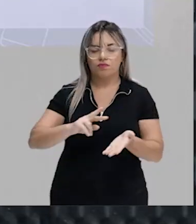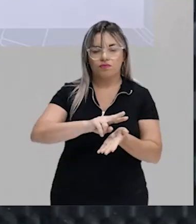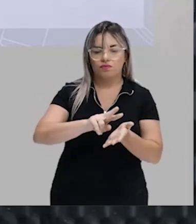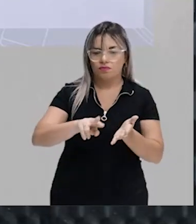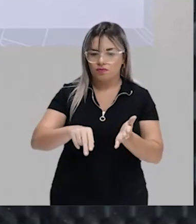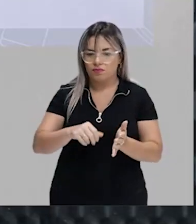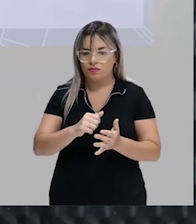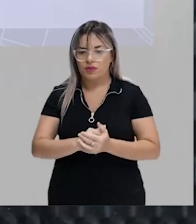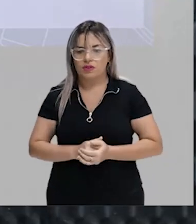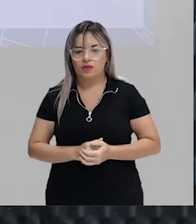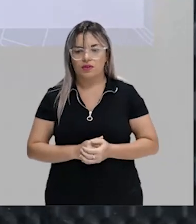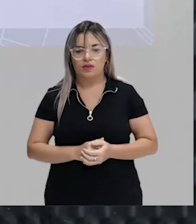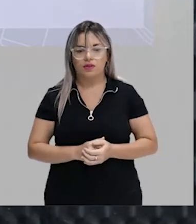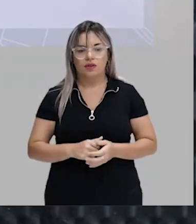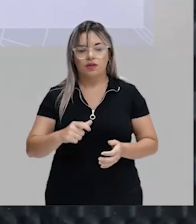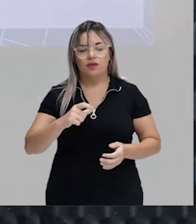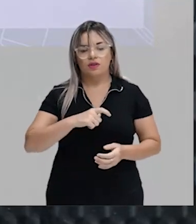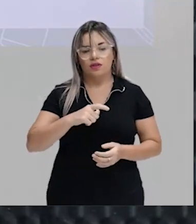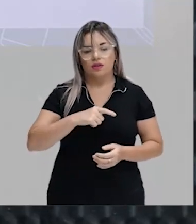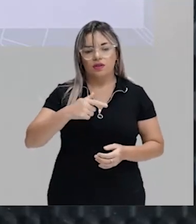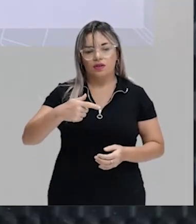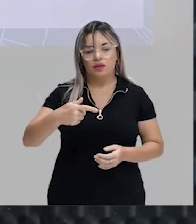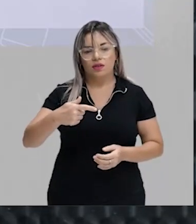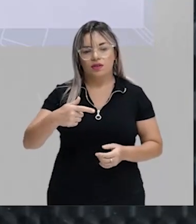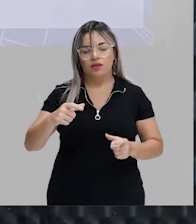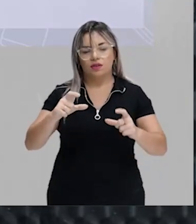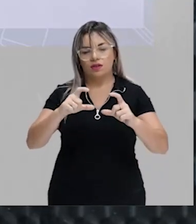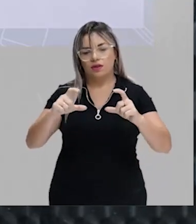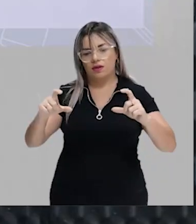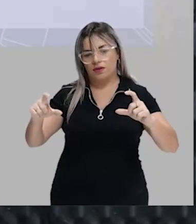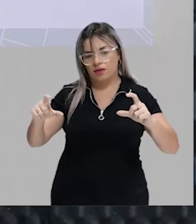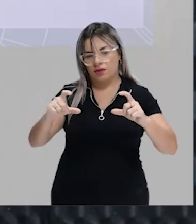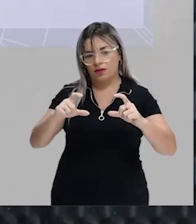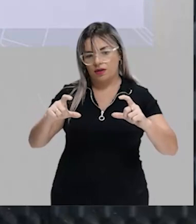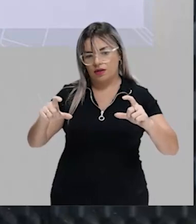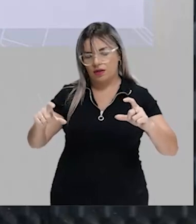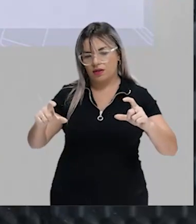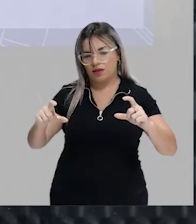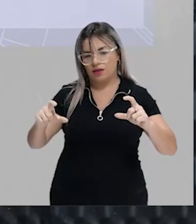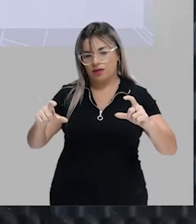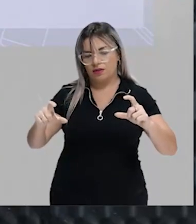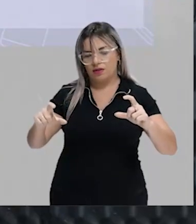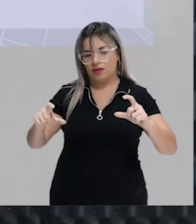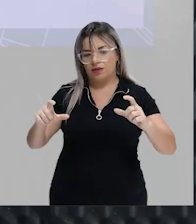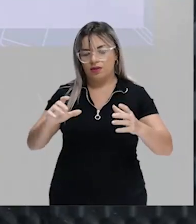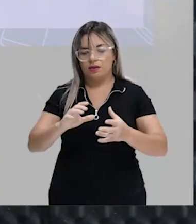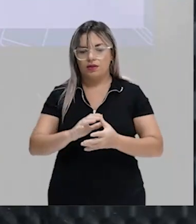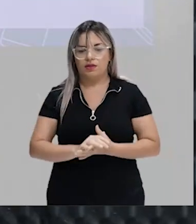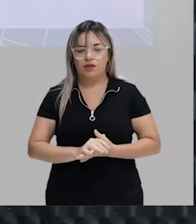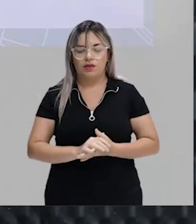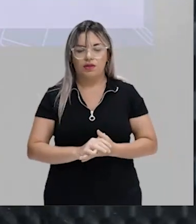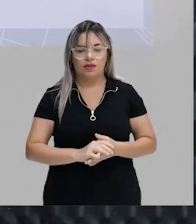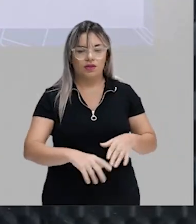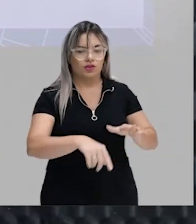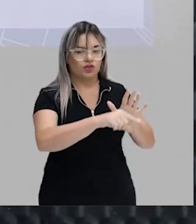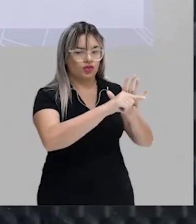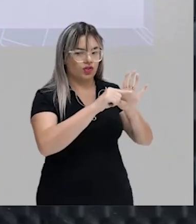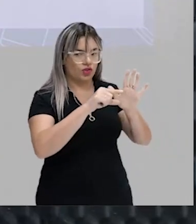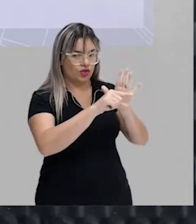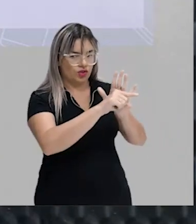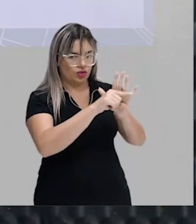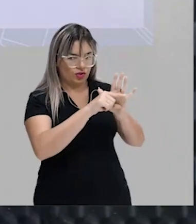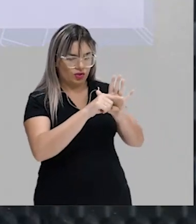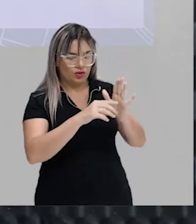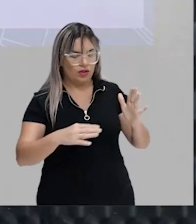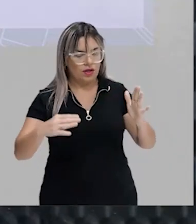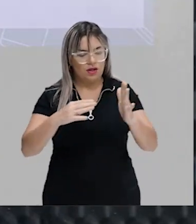características do classicismo literário são baseadas principalmente nesse rigor, nesse respeito, nessa fidelidade às formas que são